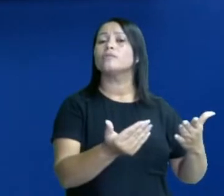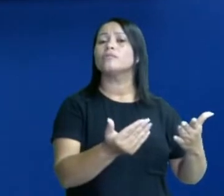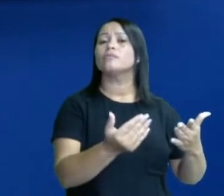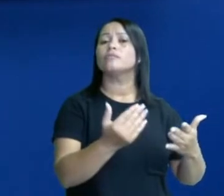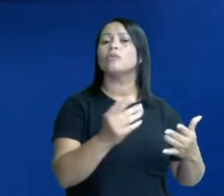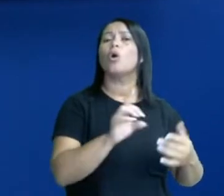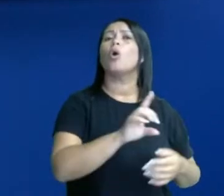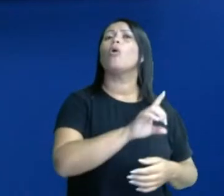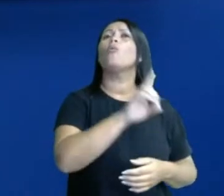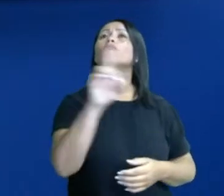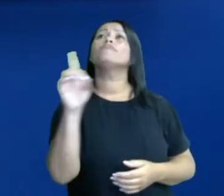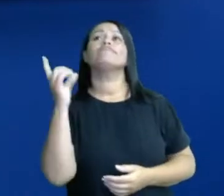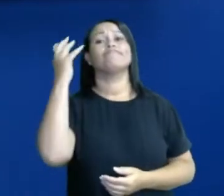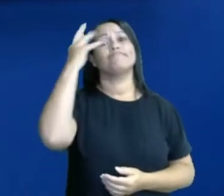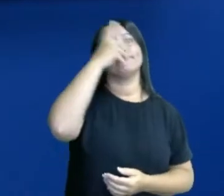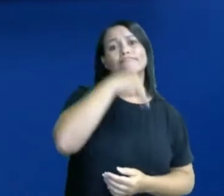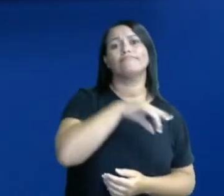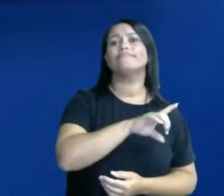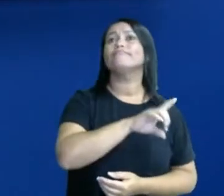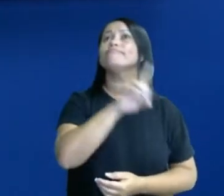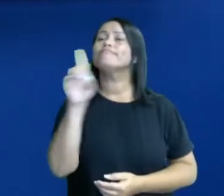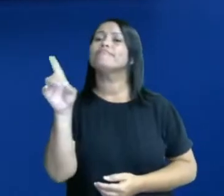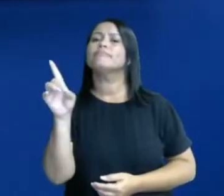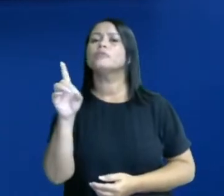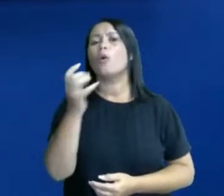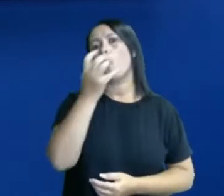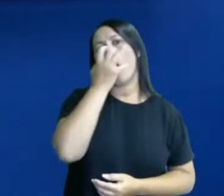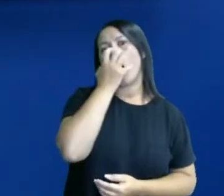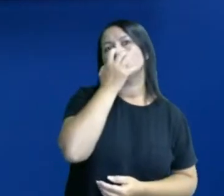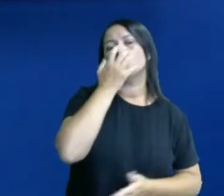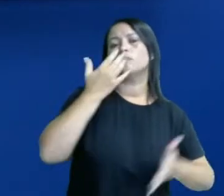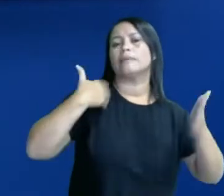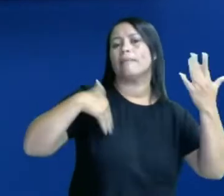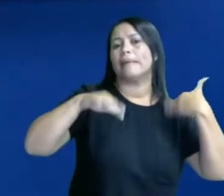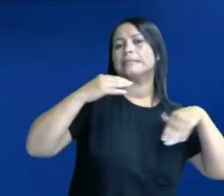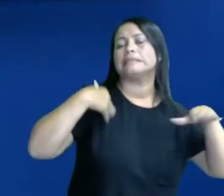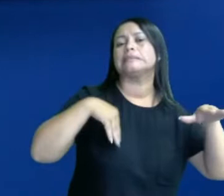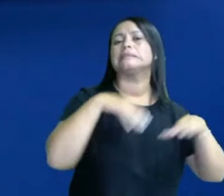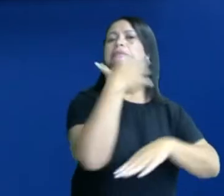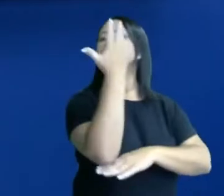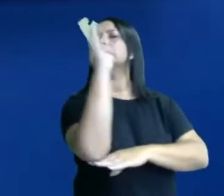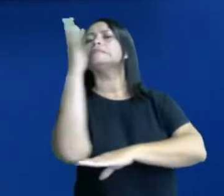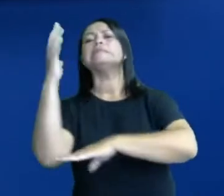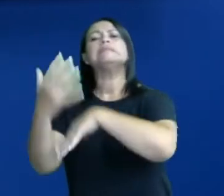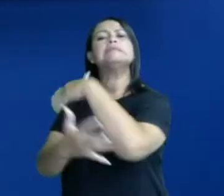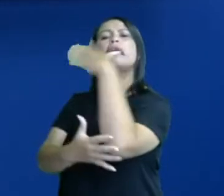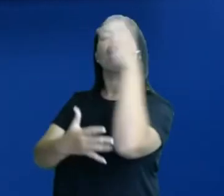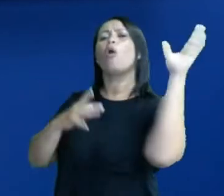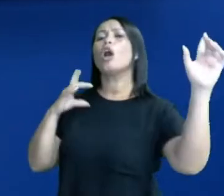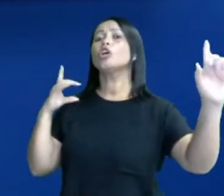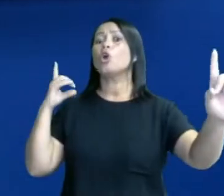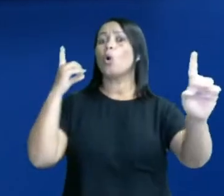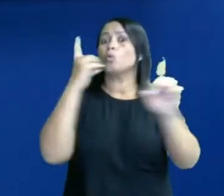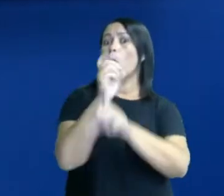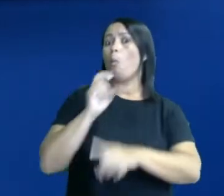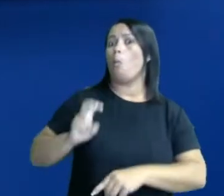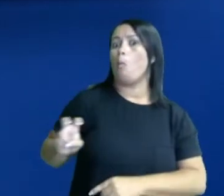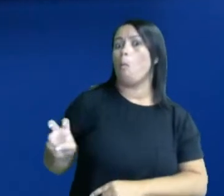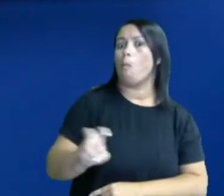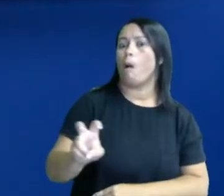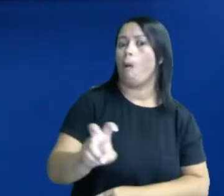Um belo dia ou um certo dia, o cachorro estava a passear na floresta encontrou uma